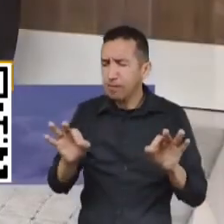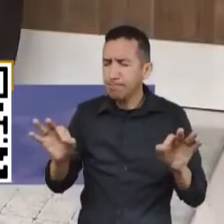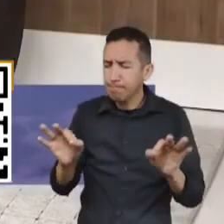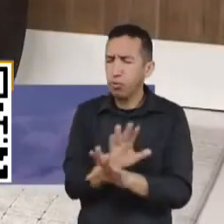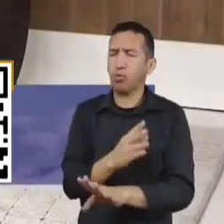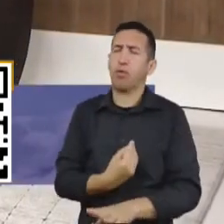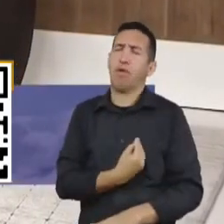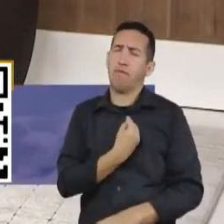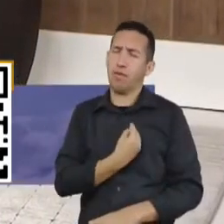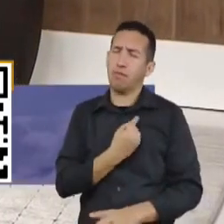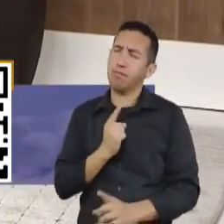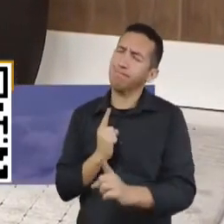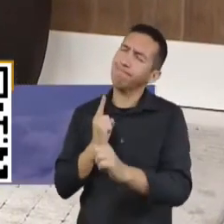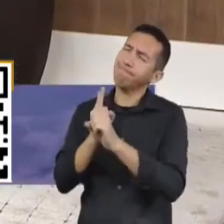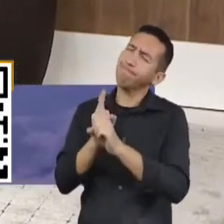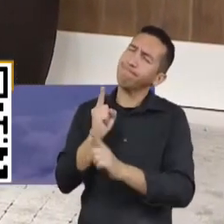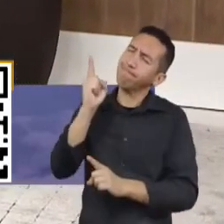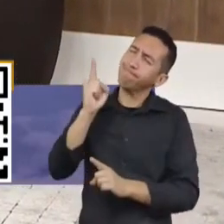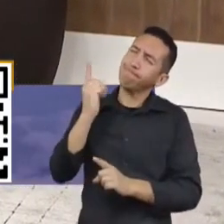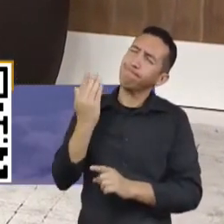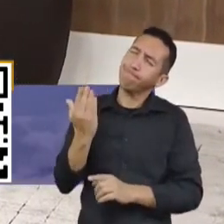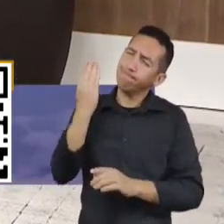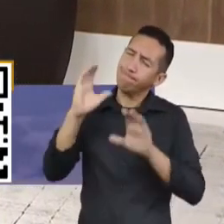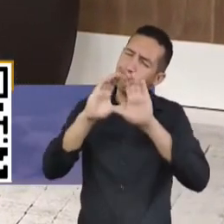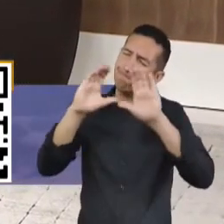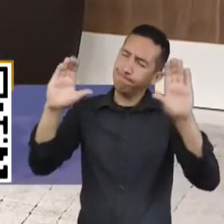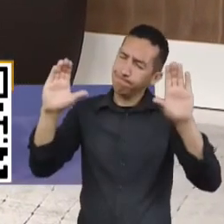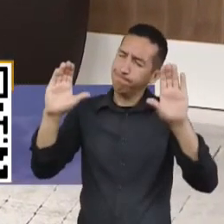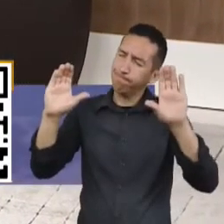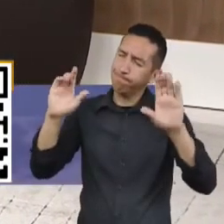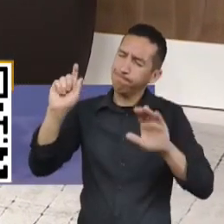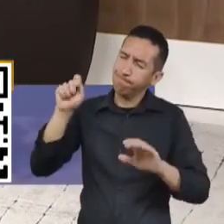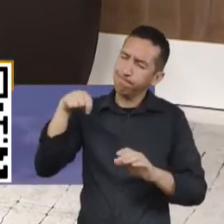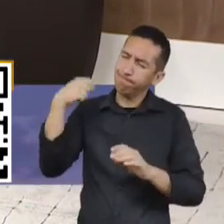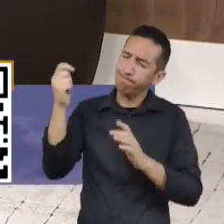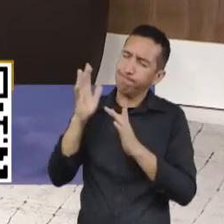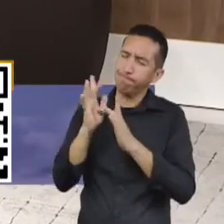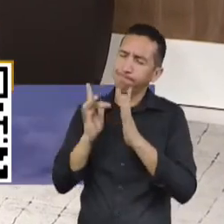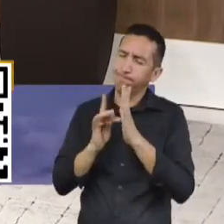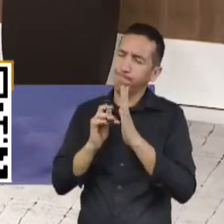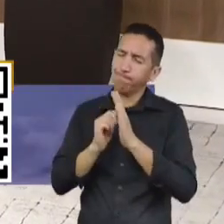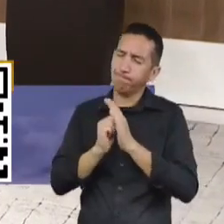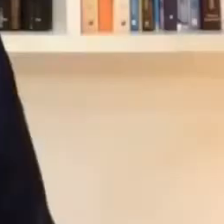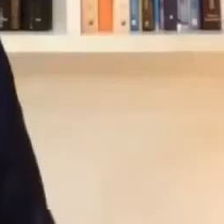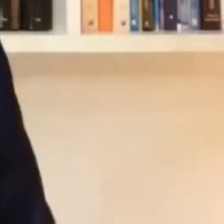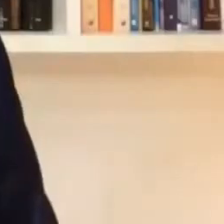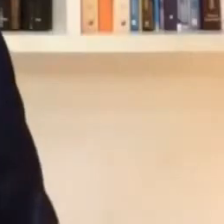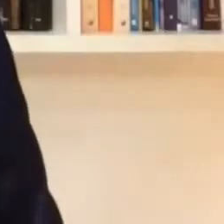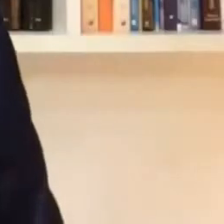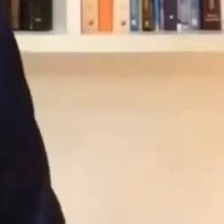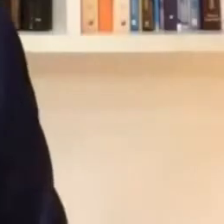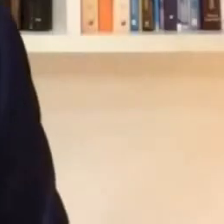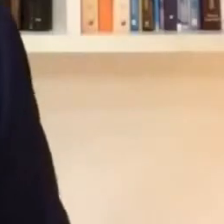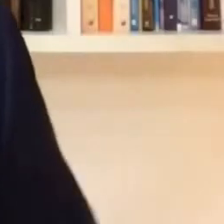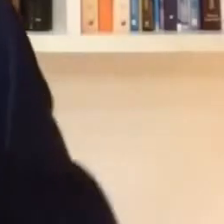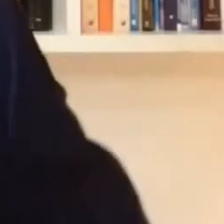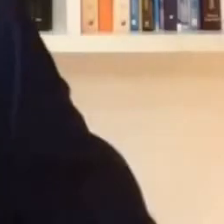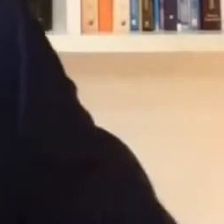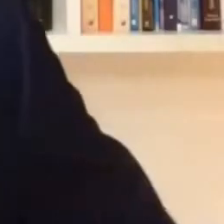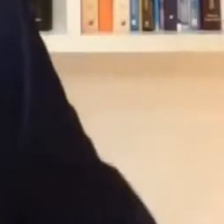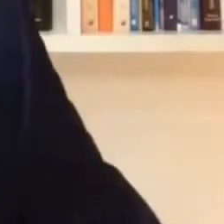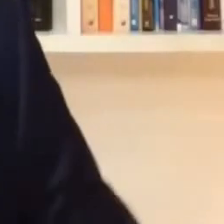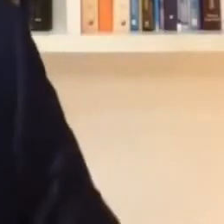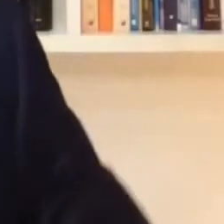preparados para ir com o senhor para o reino dos céus em nome de Jesus amém eu